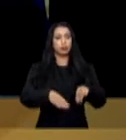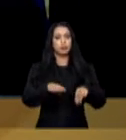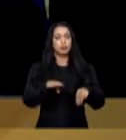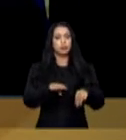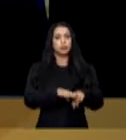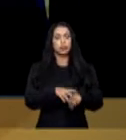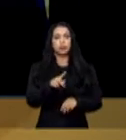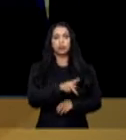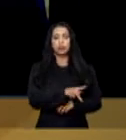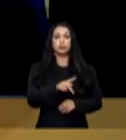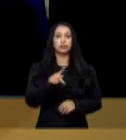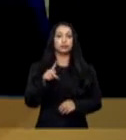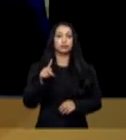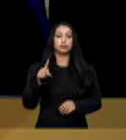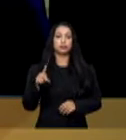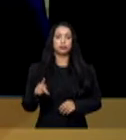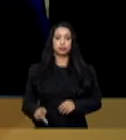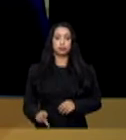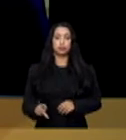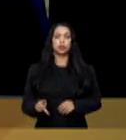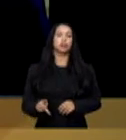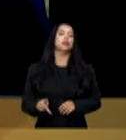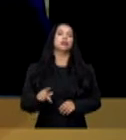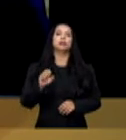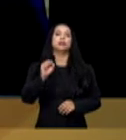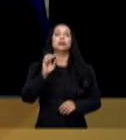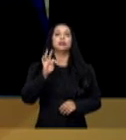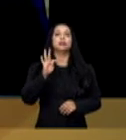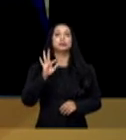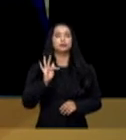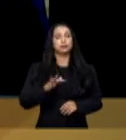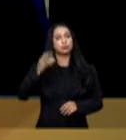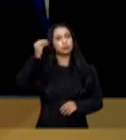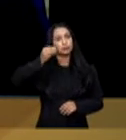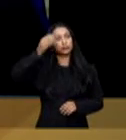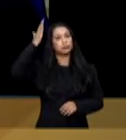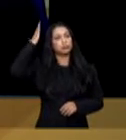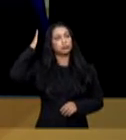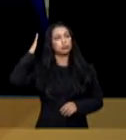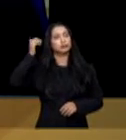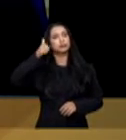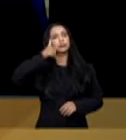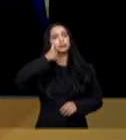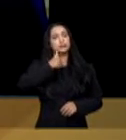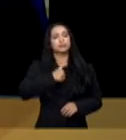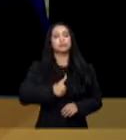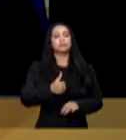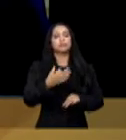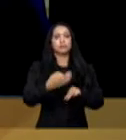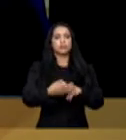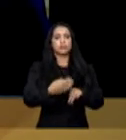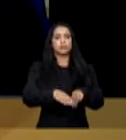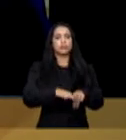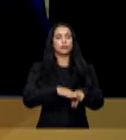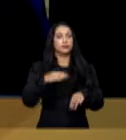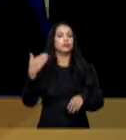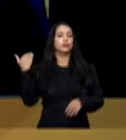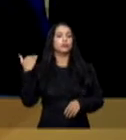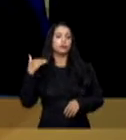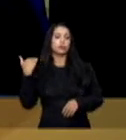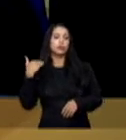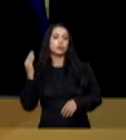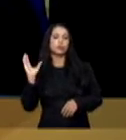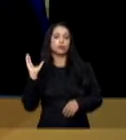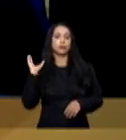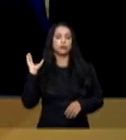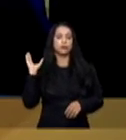ministro-presidente do Supremo Tribunal Federal, ministro Luiz Fux, excelentíssimas senhoras ministras, Augusto Aras,